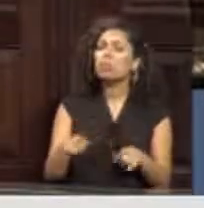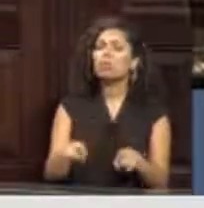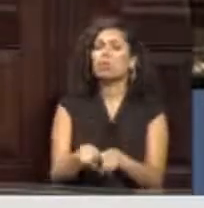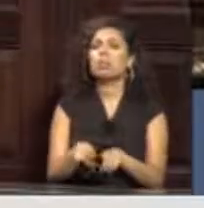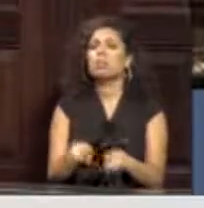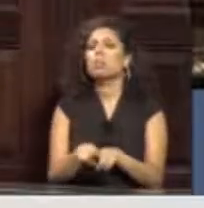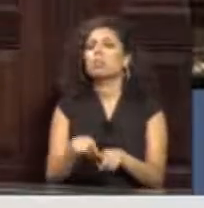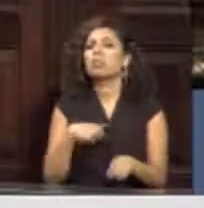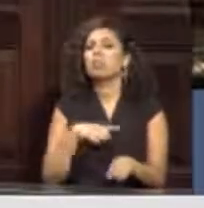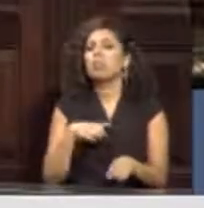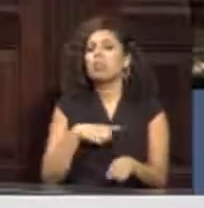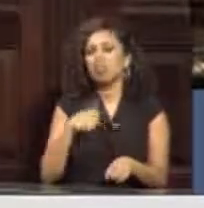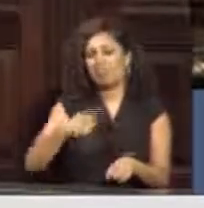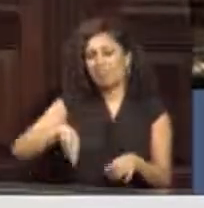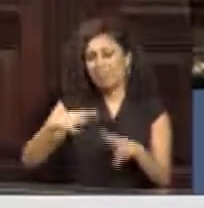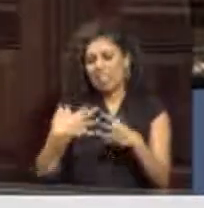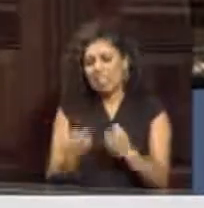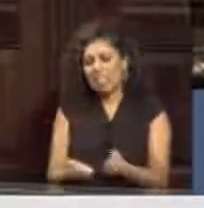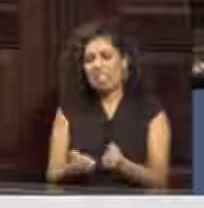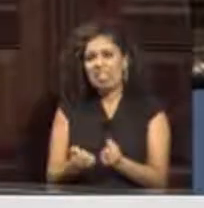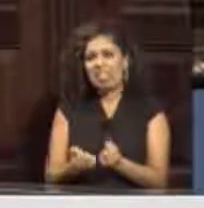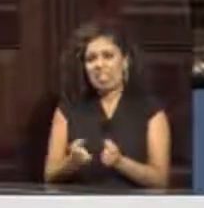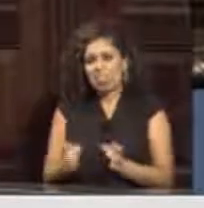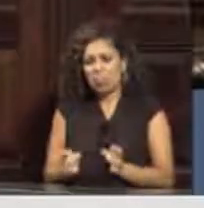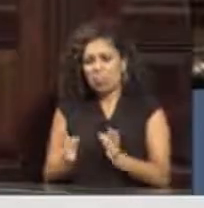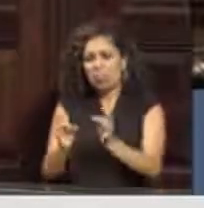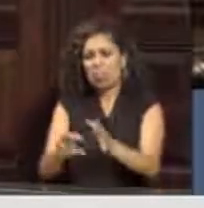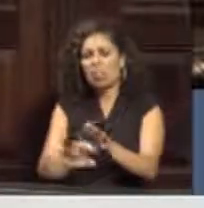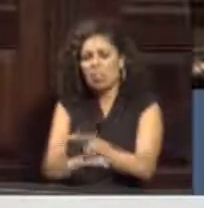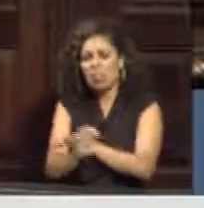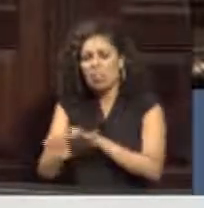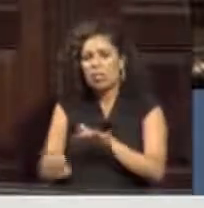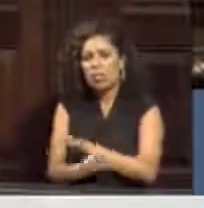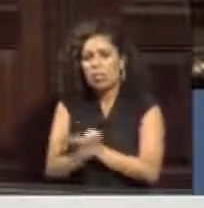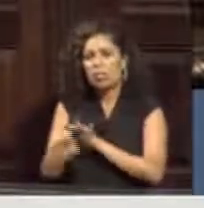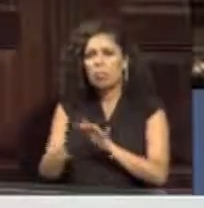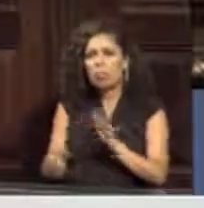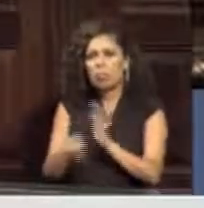aceitar a venda, a entrega da Eletrobras para o capital estrangeiro.